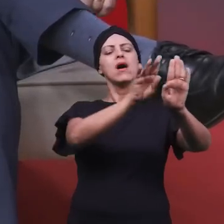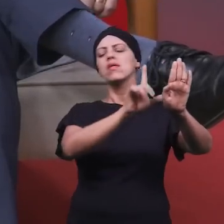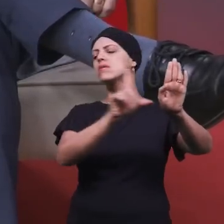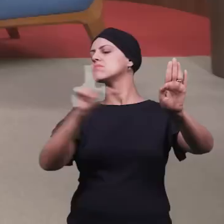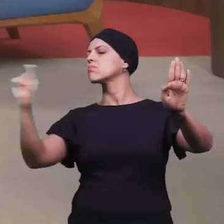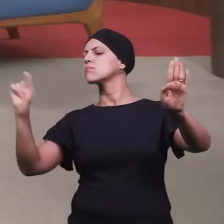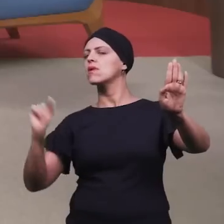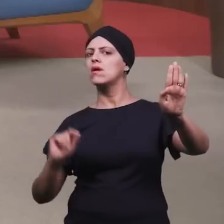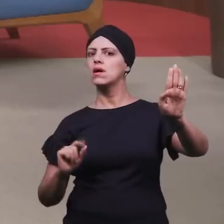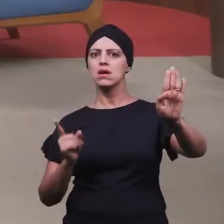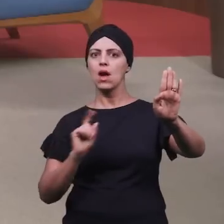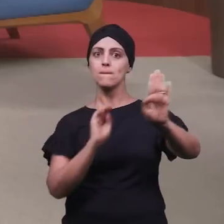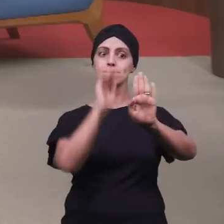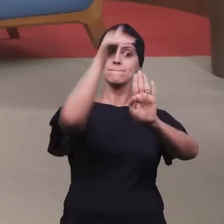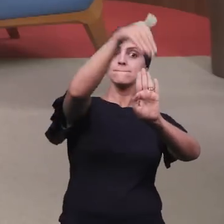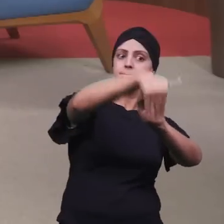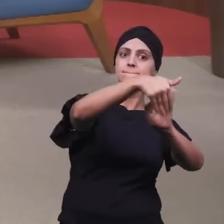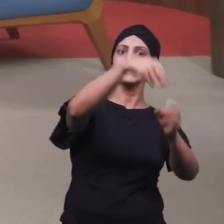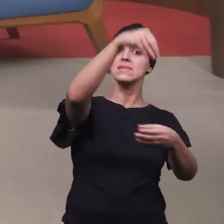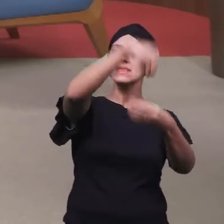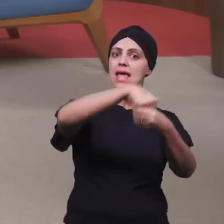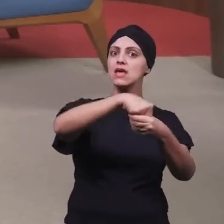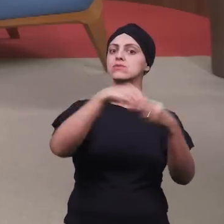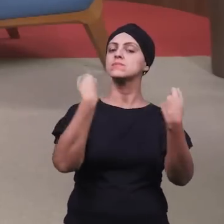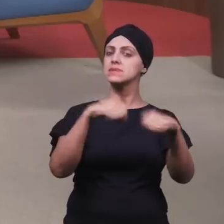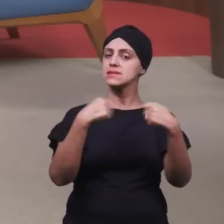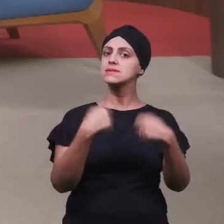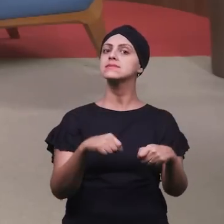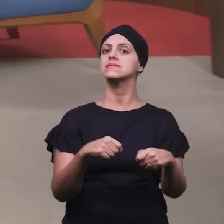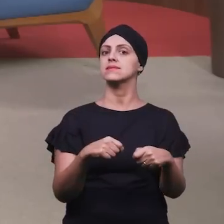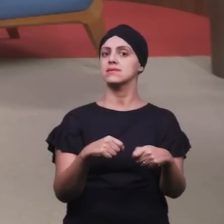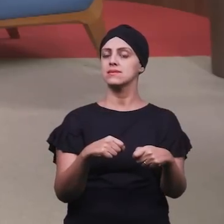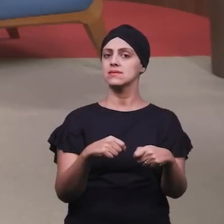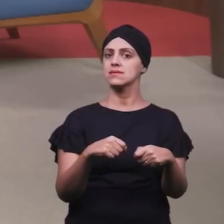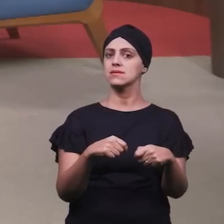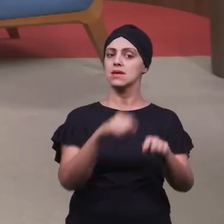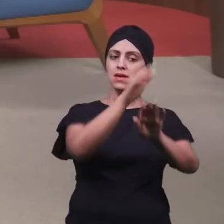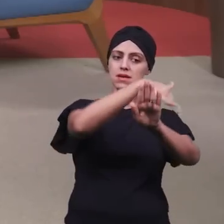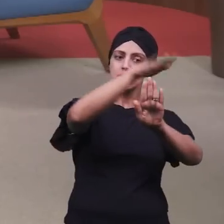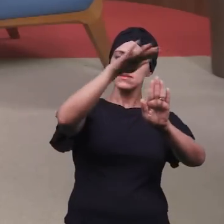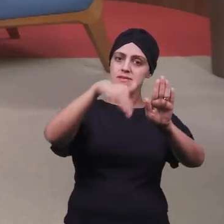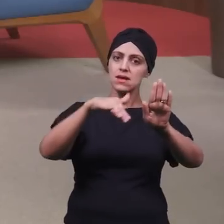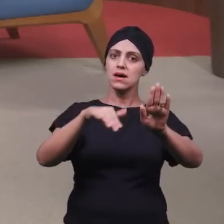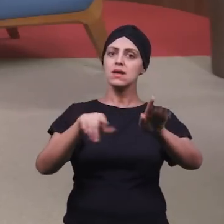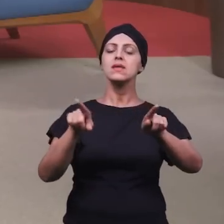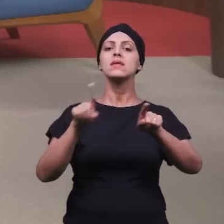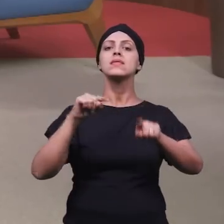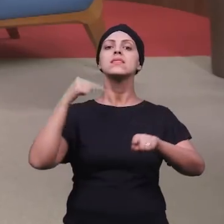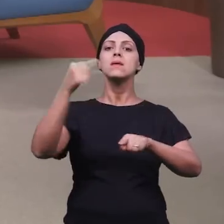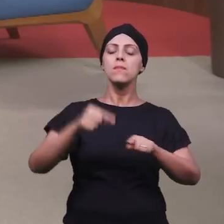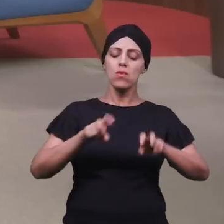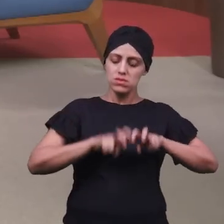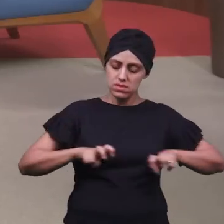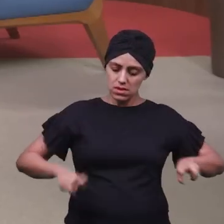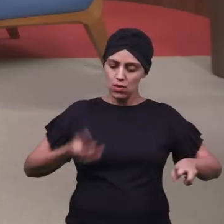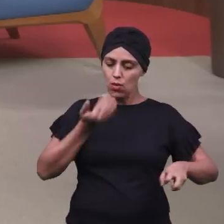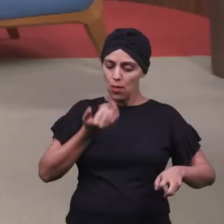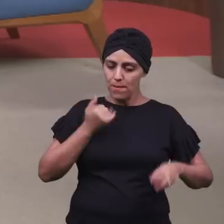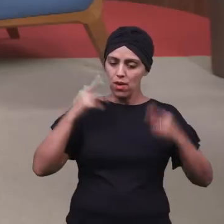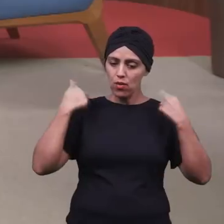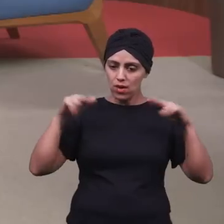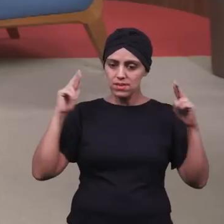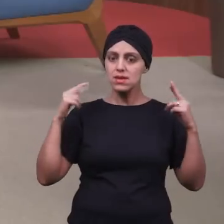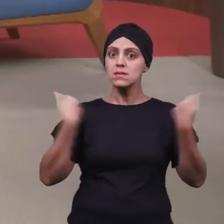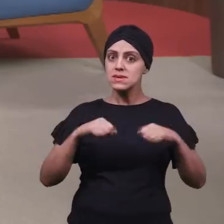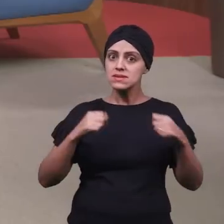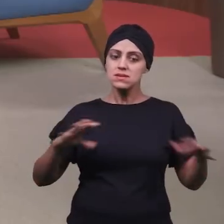casa. Exatamente. E não adiantava passar o sangue e não se alimentar do cordeiro assado no fogo. Cordeiro. Exato. Então, o que você